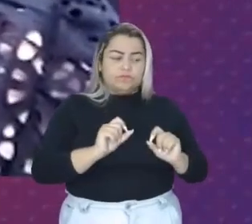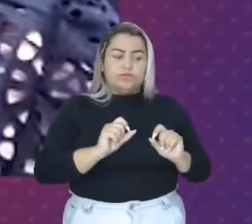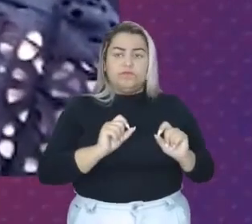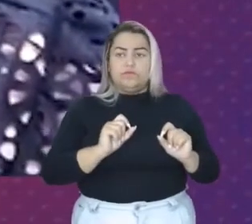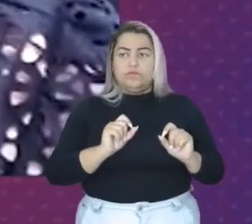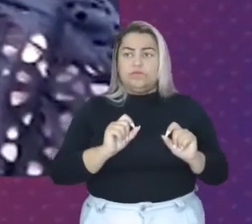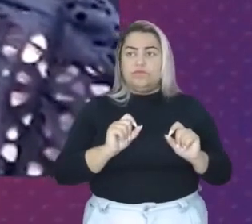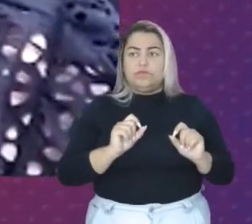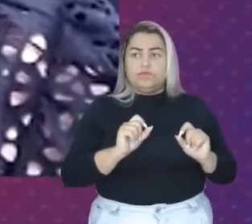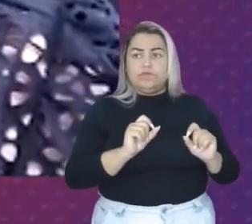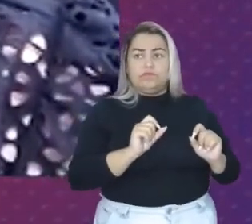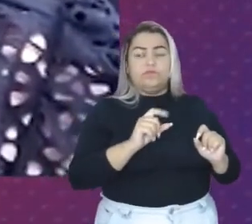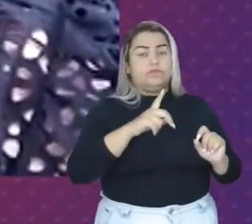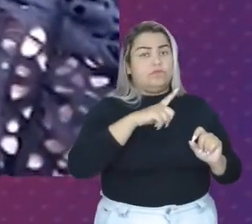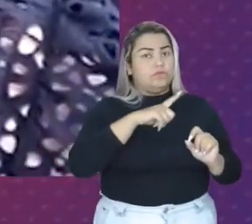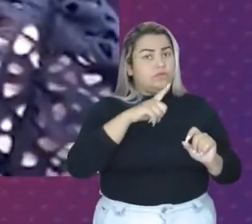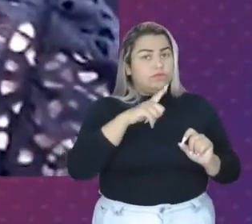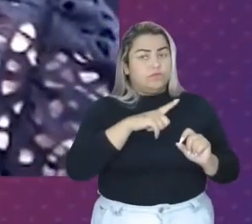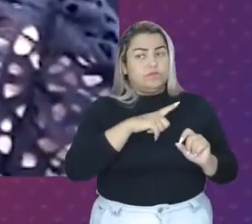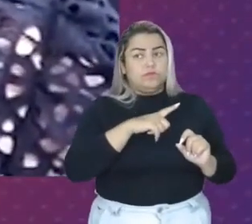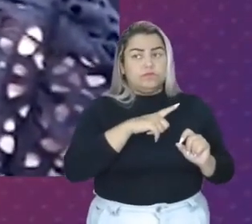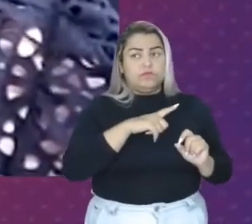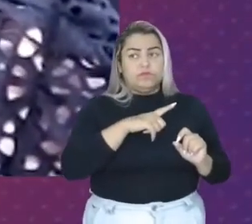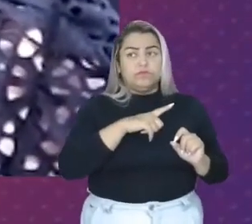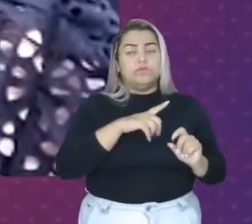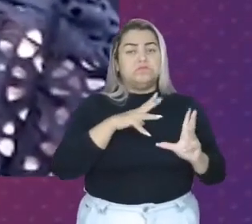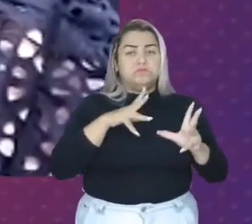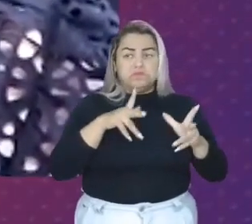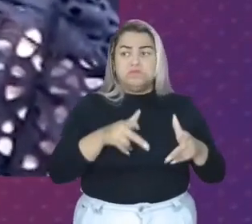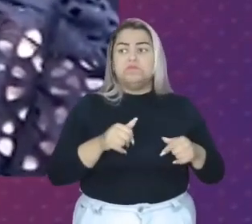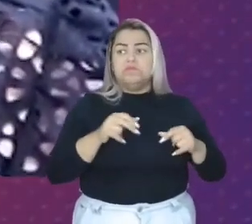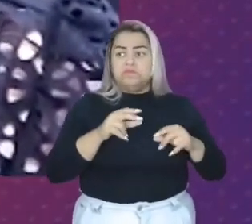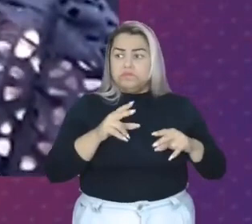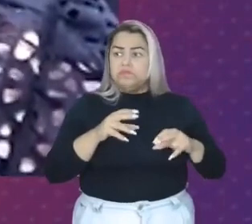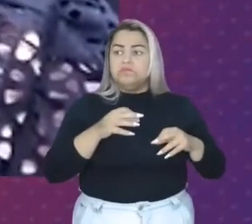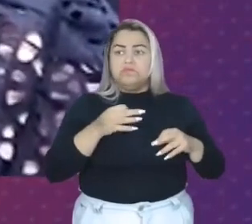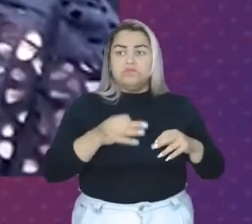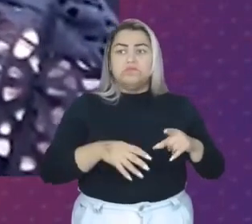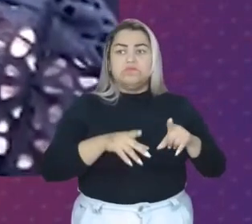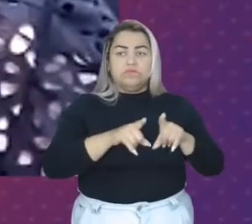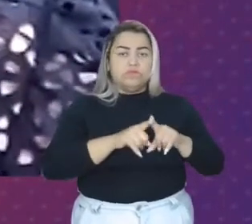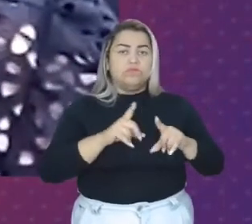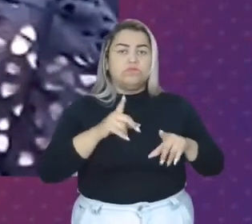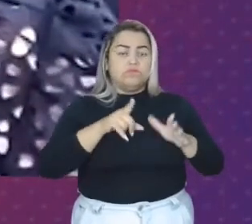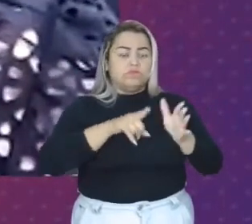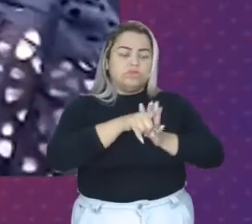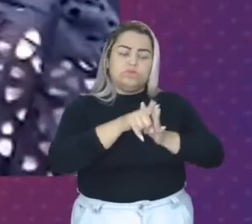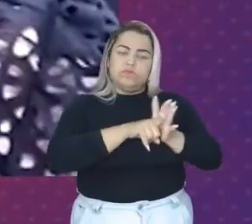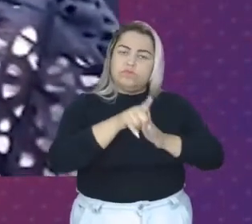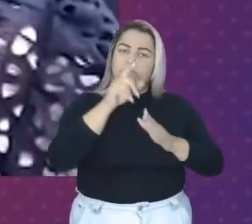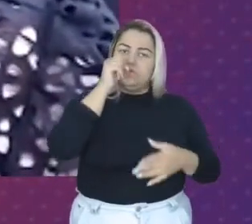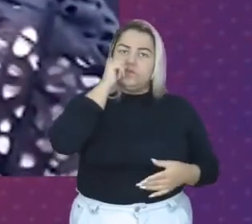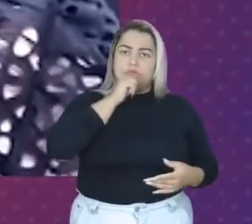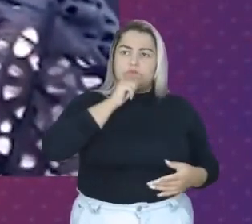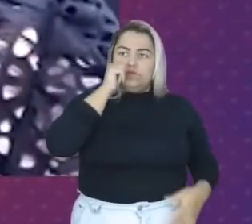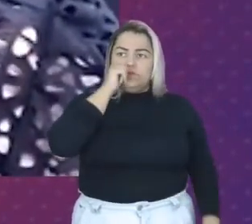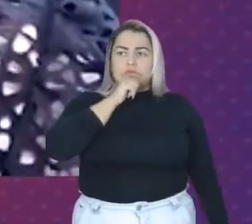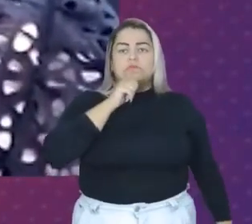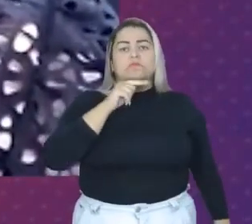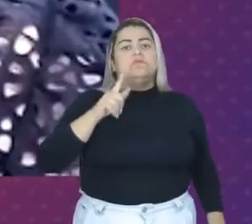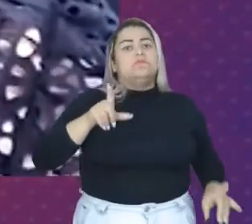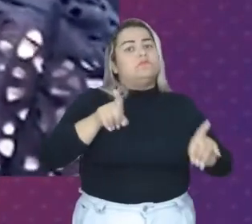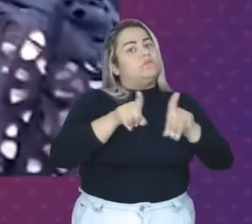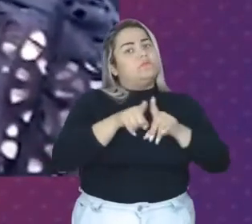nós precisamos de modificar, tem tudo a ver com a participação nossa enquanto mulher nas lutas, nas